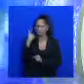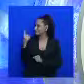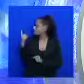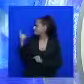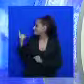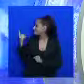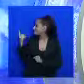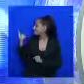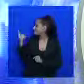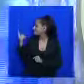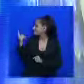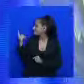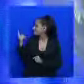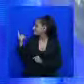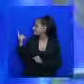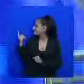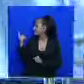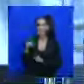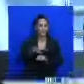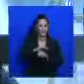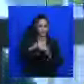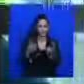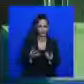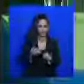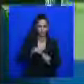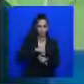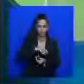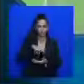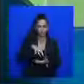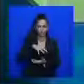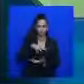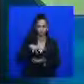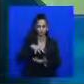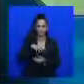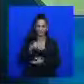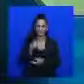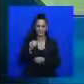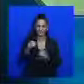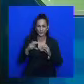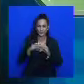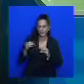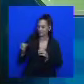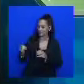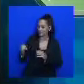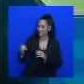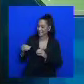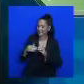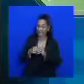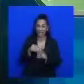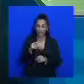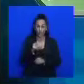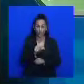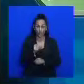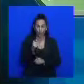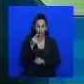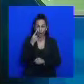posicionada, valendo. Globo recarregado, embaralhando 10 bolas numeradas de 0 a 9.